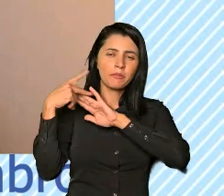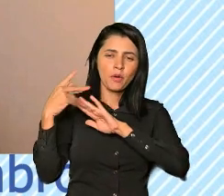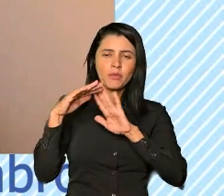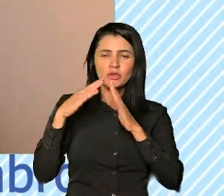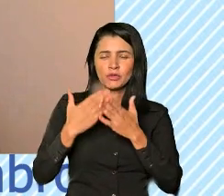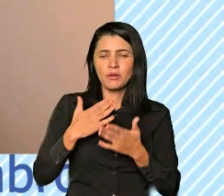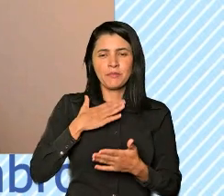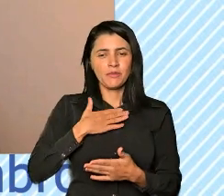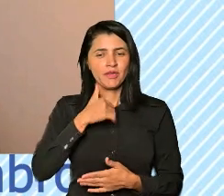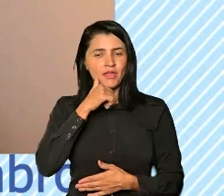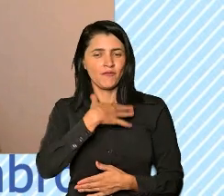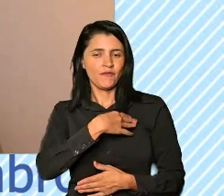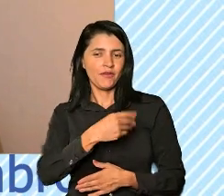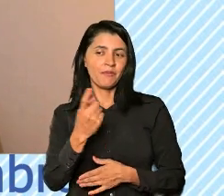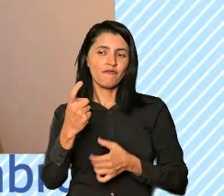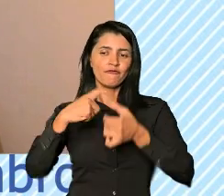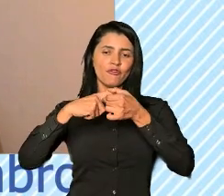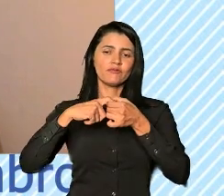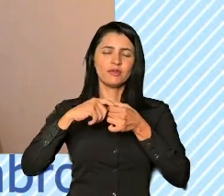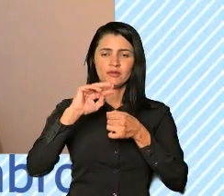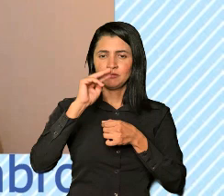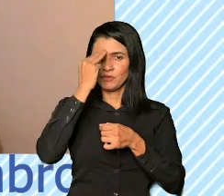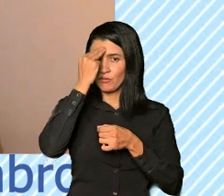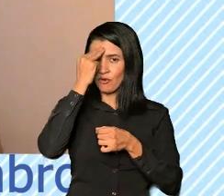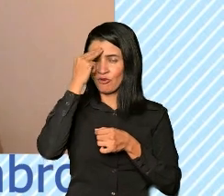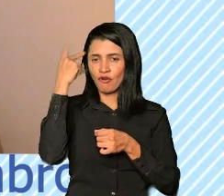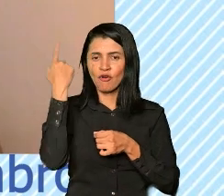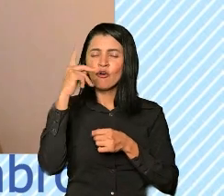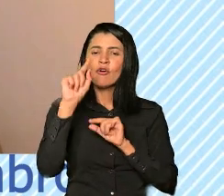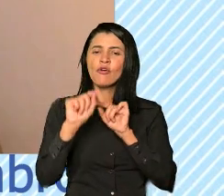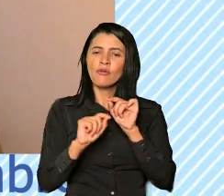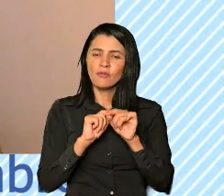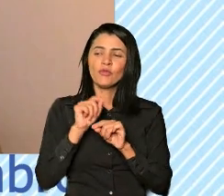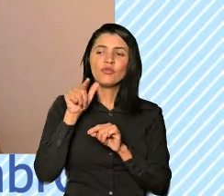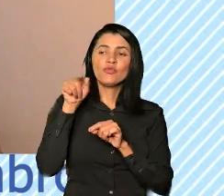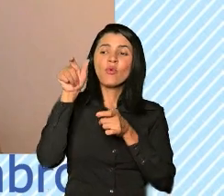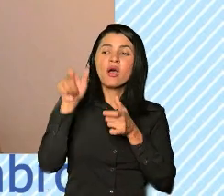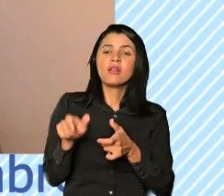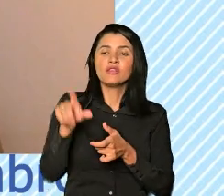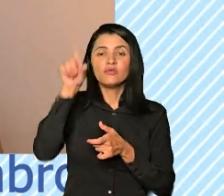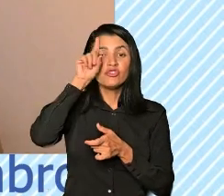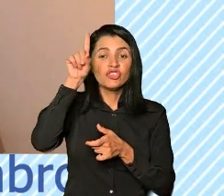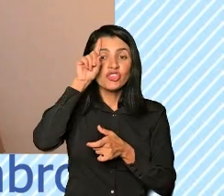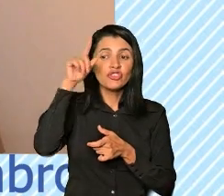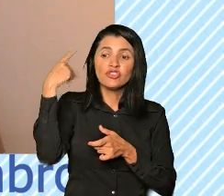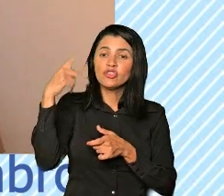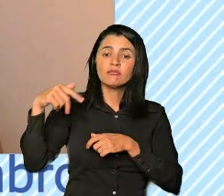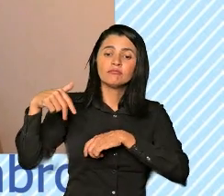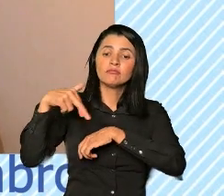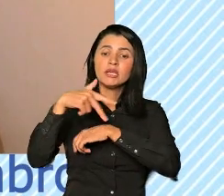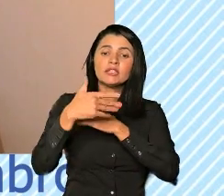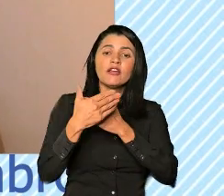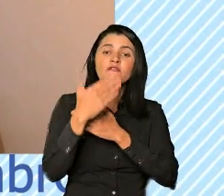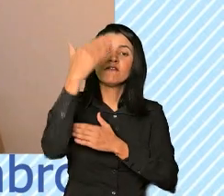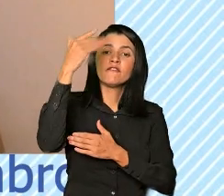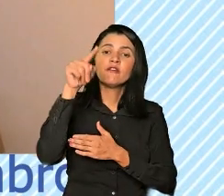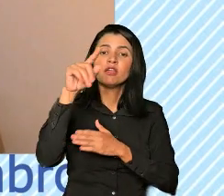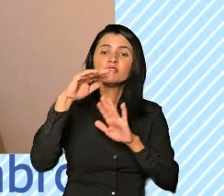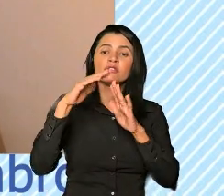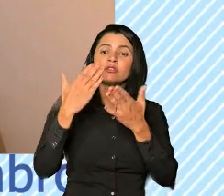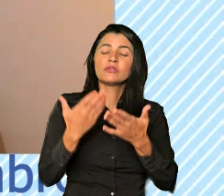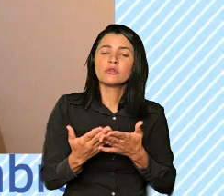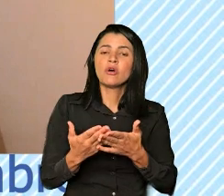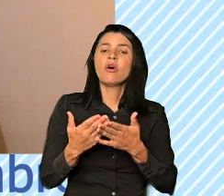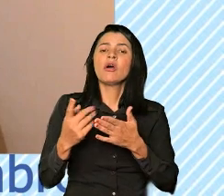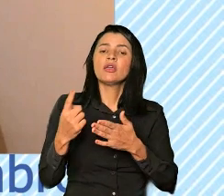isso, para resgatar essa memória do ali, né? Do dia a dia de passar ali na frente da escola, entendeu? Do dia a dia de